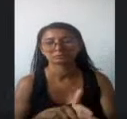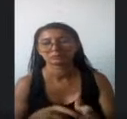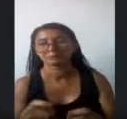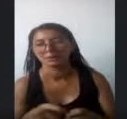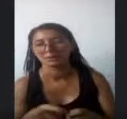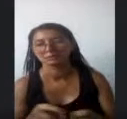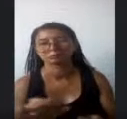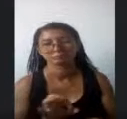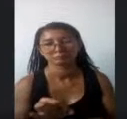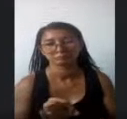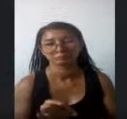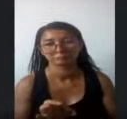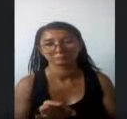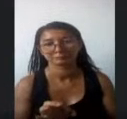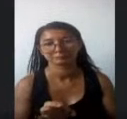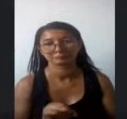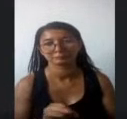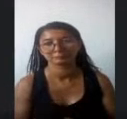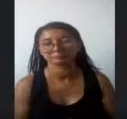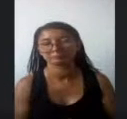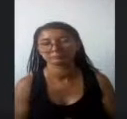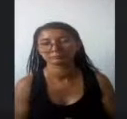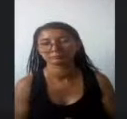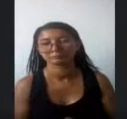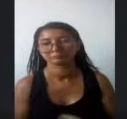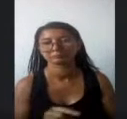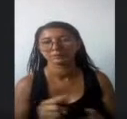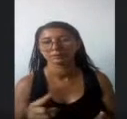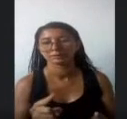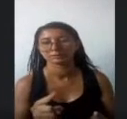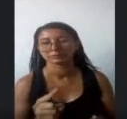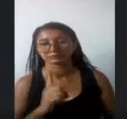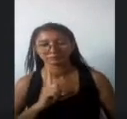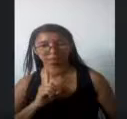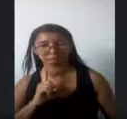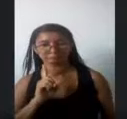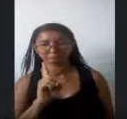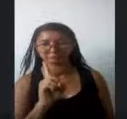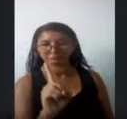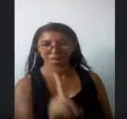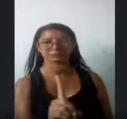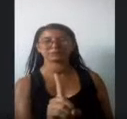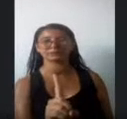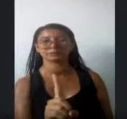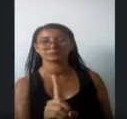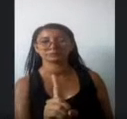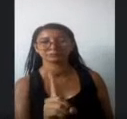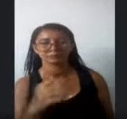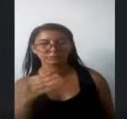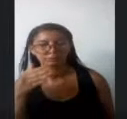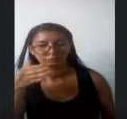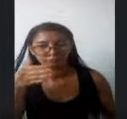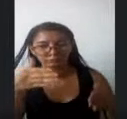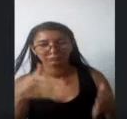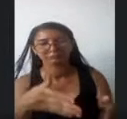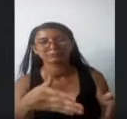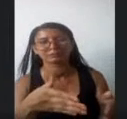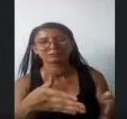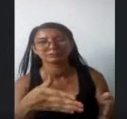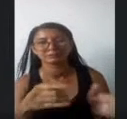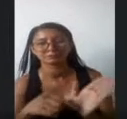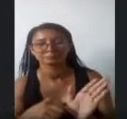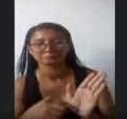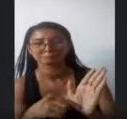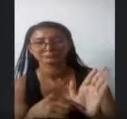seja, a história de irmos, através da busca ativa, e proporcionar a essas populações que não